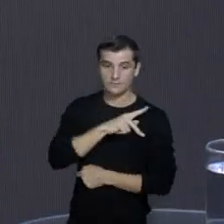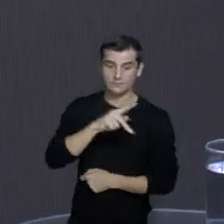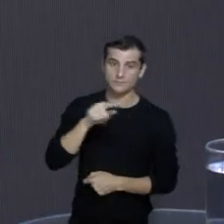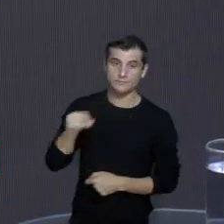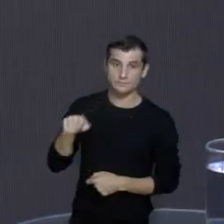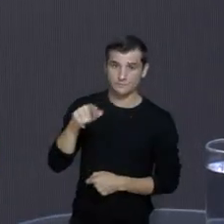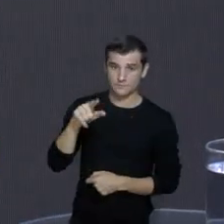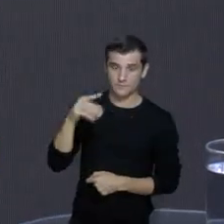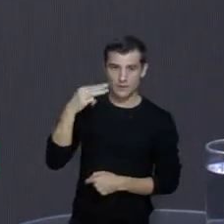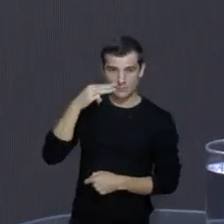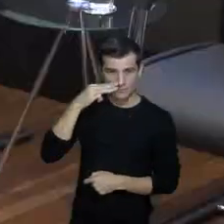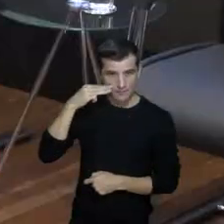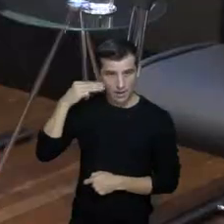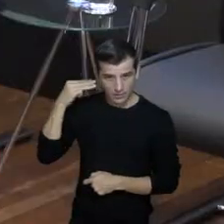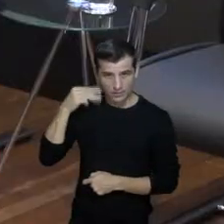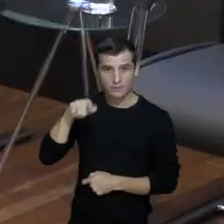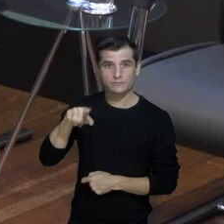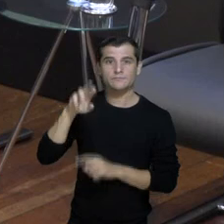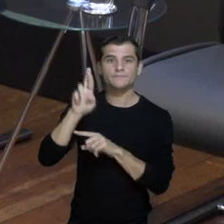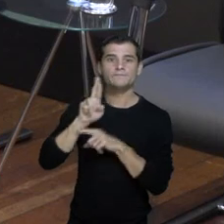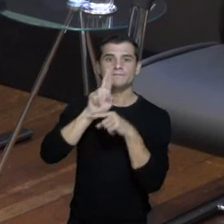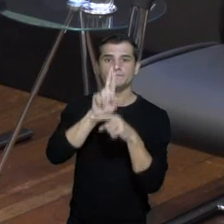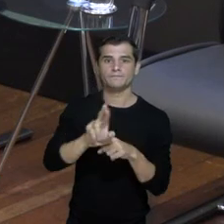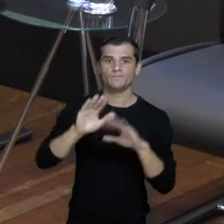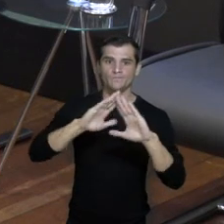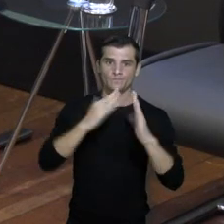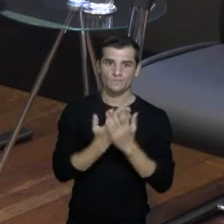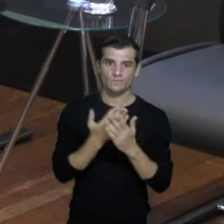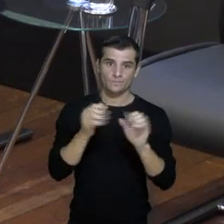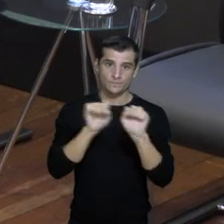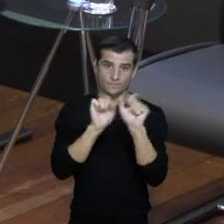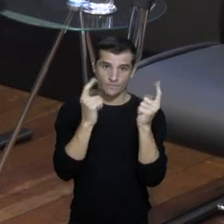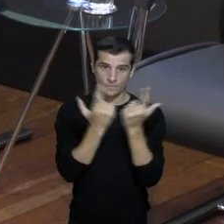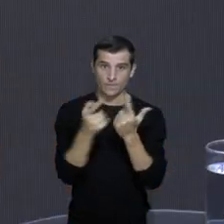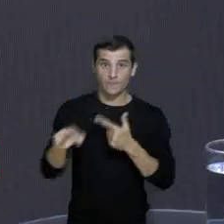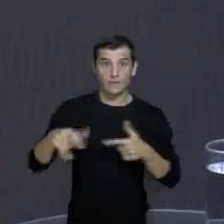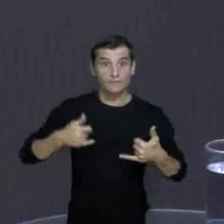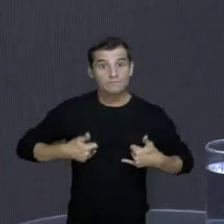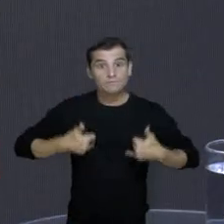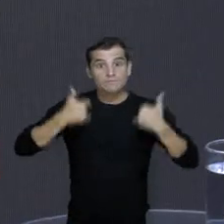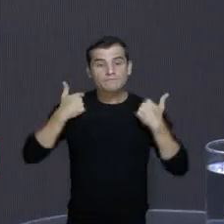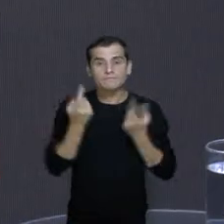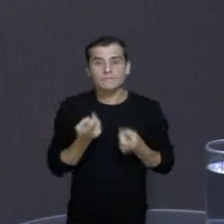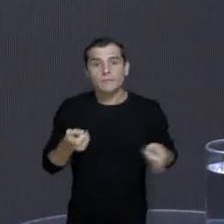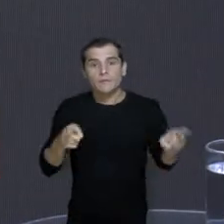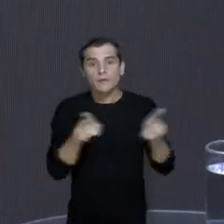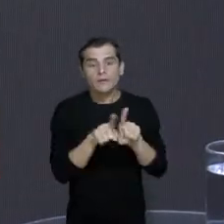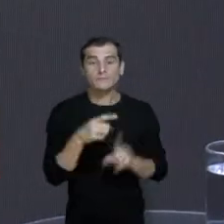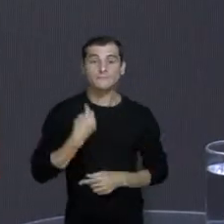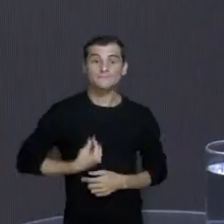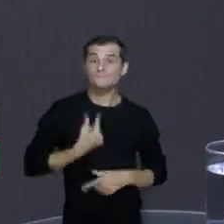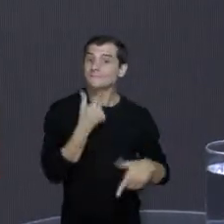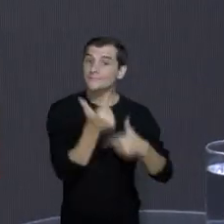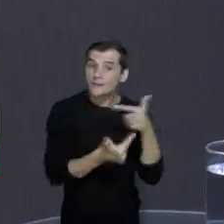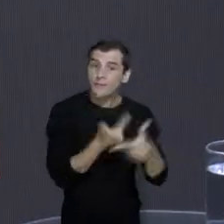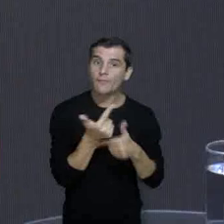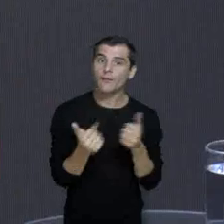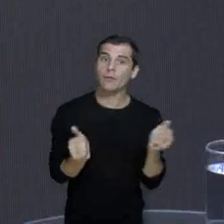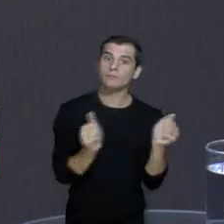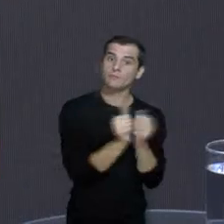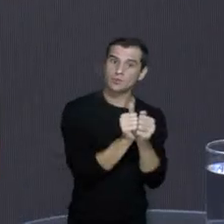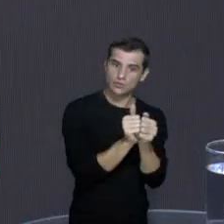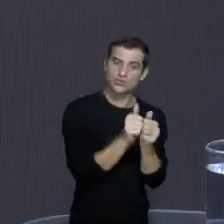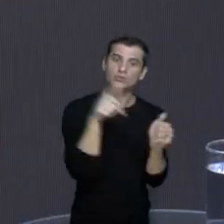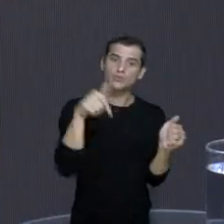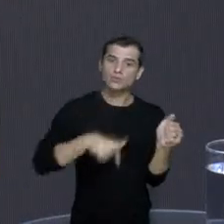grande É uma honra também né estarmos nessa parceria eh trabalhando em conjunto esse projeto tão